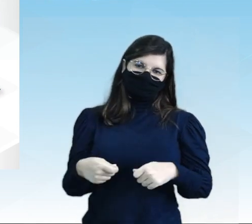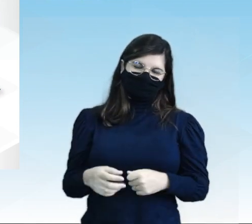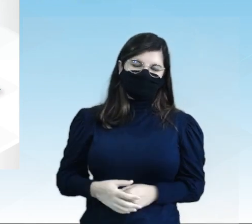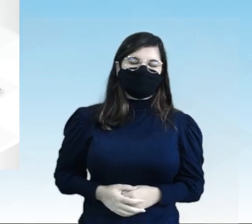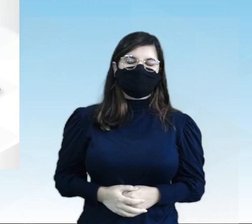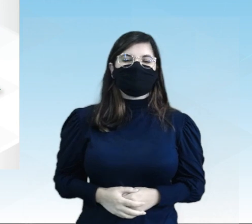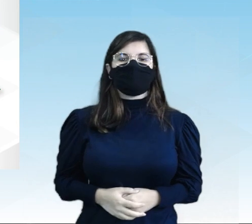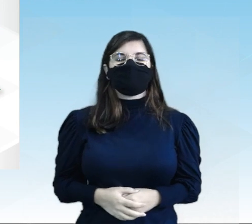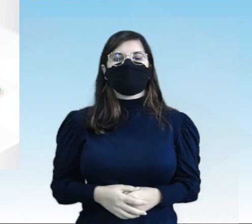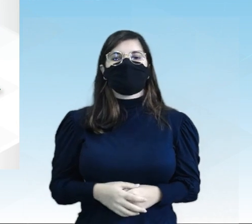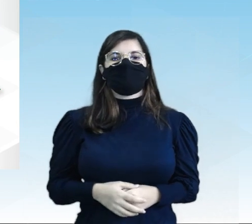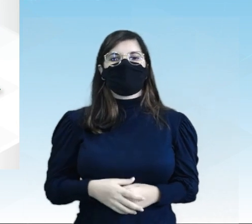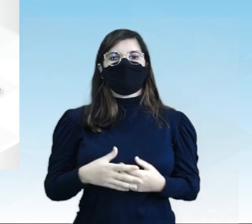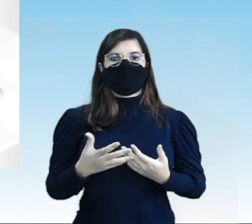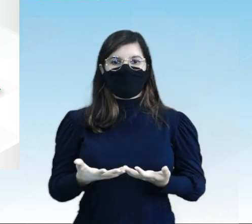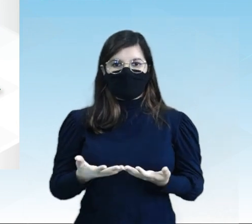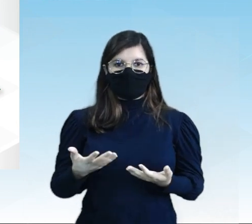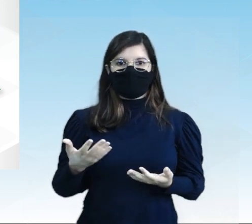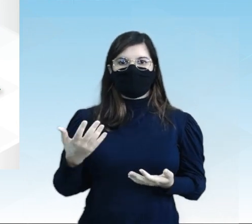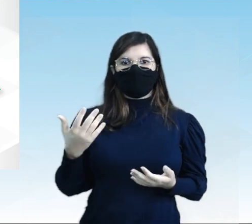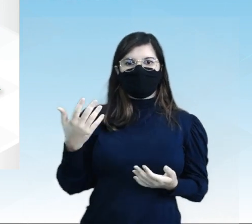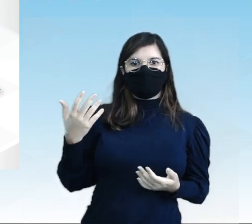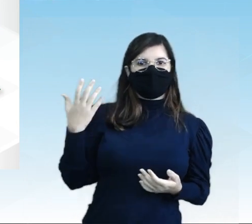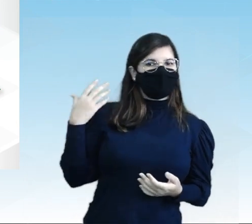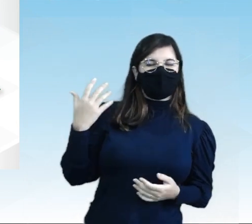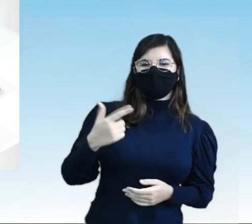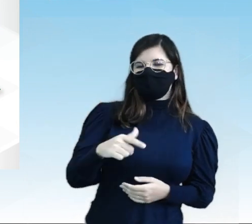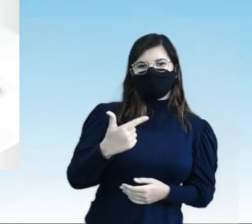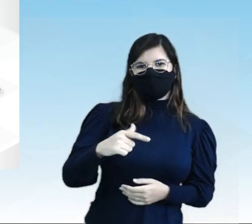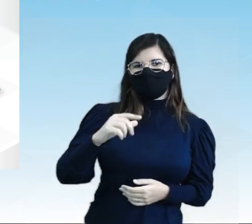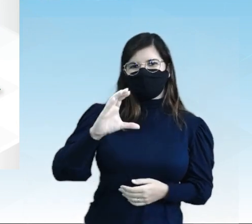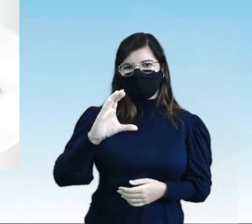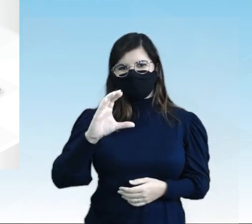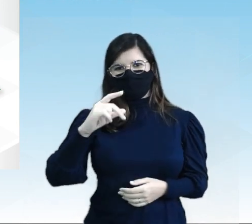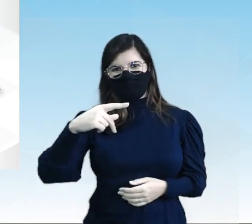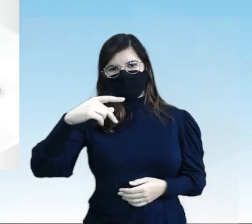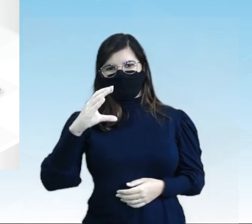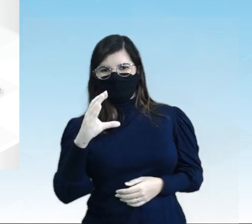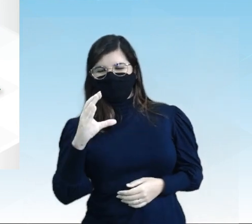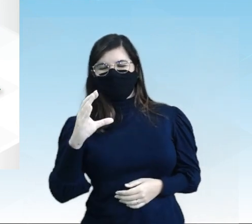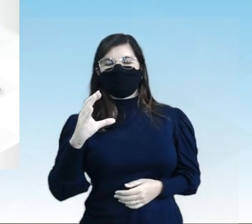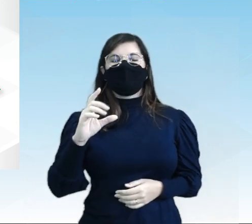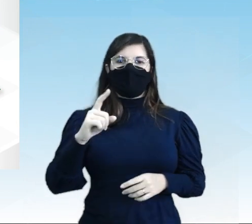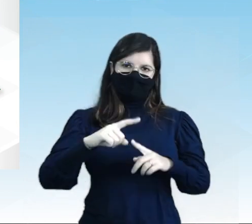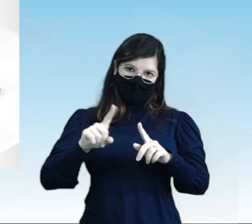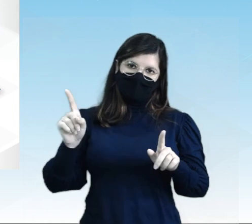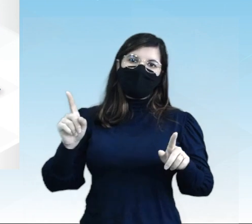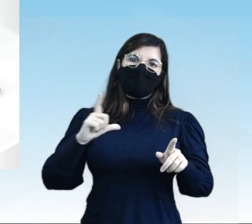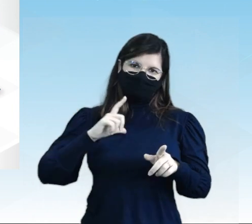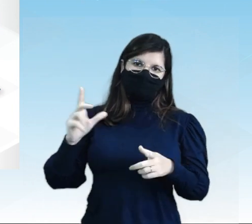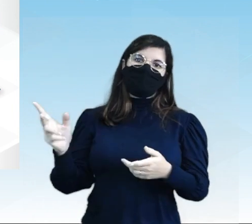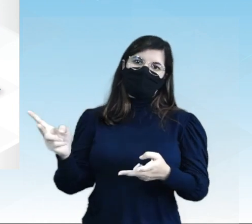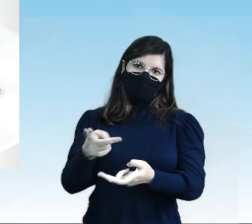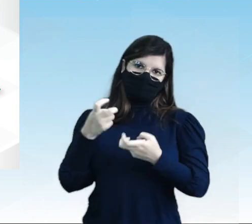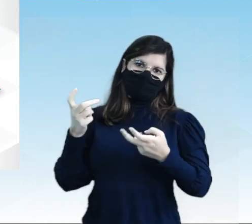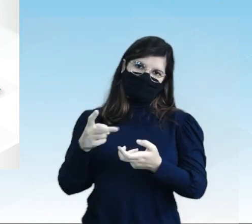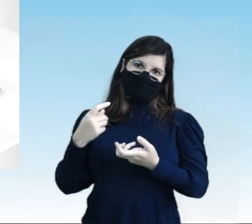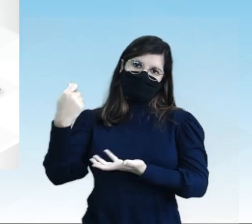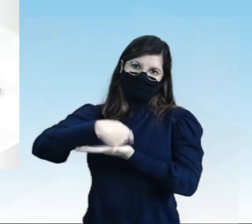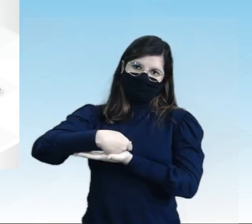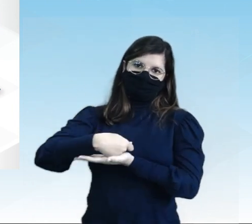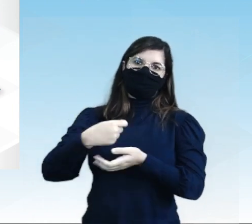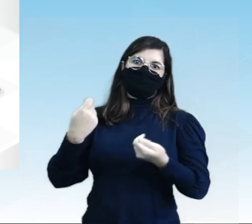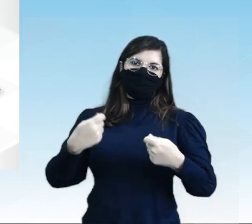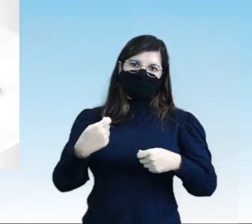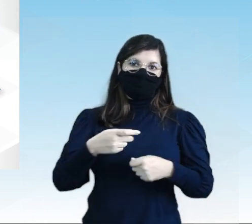então na época não existia SPC nem Serasa mas a galera cobrava então a palavra era